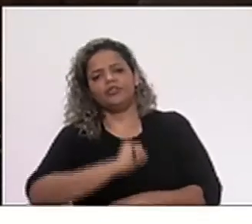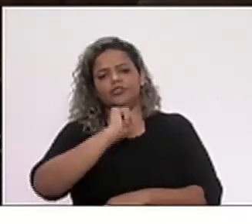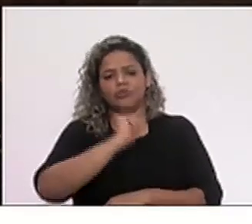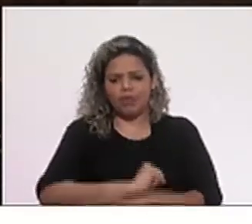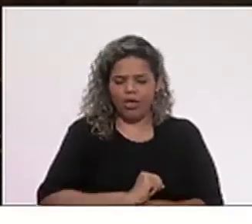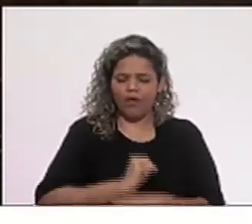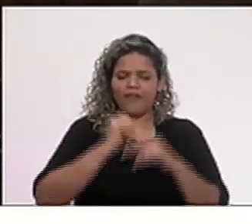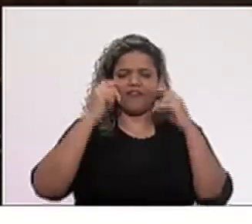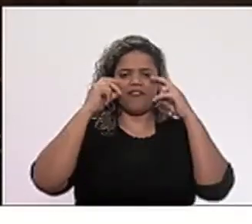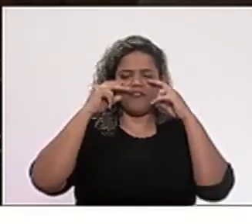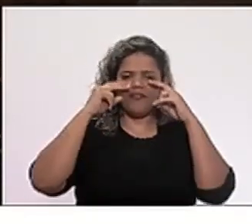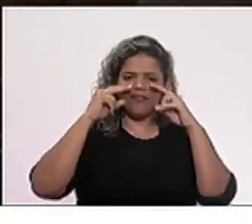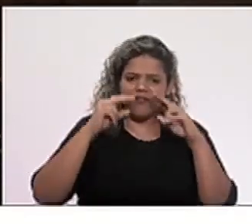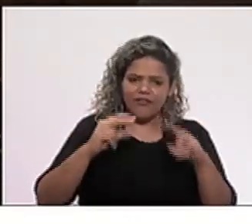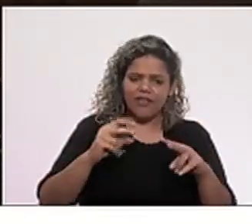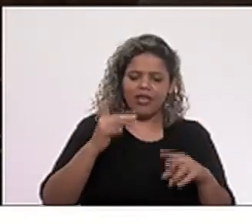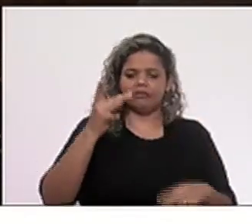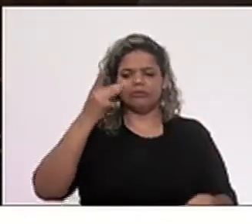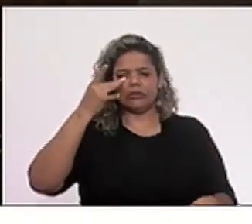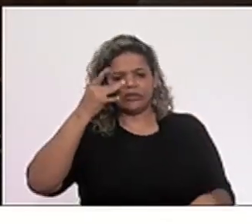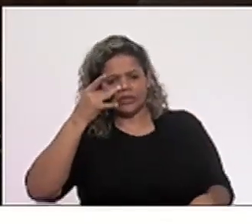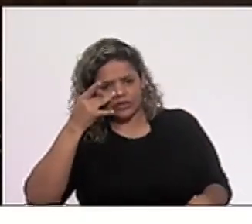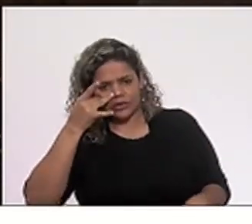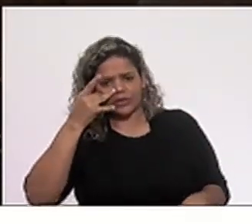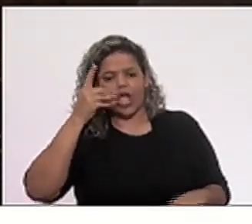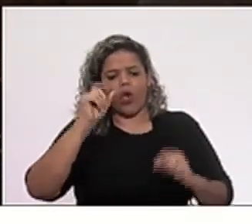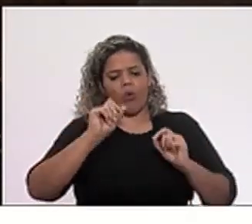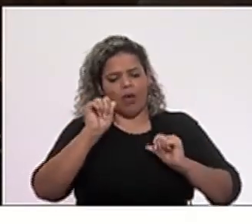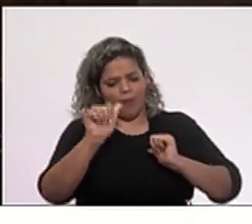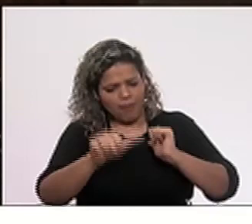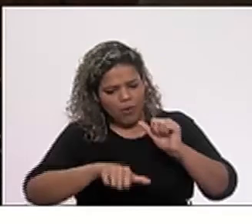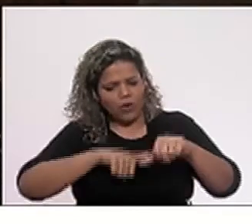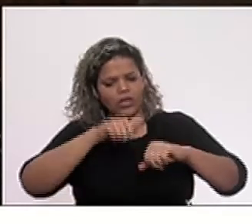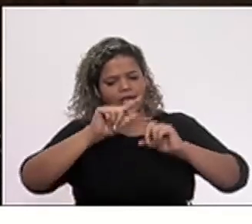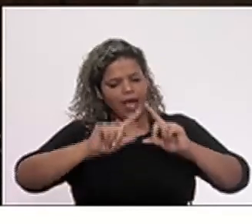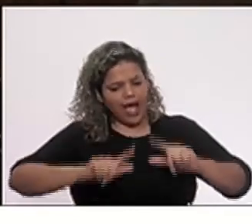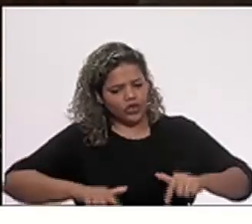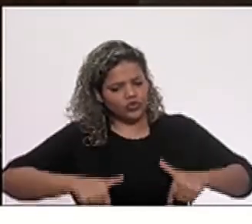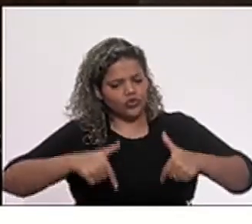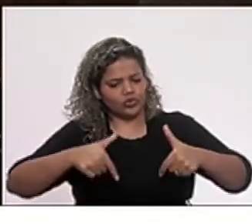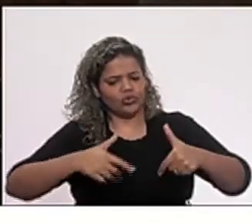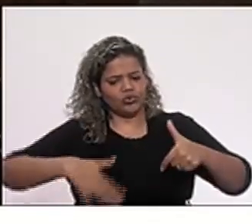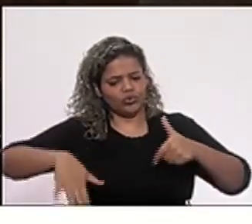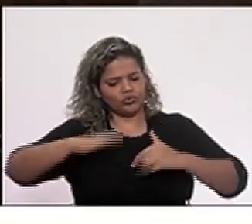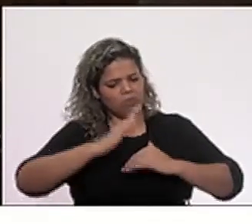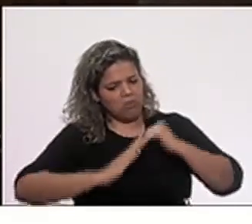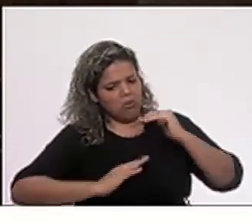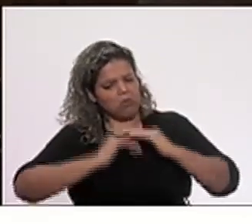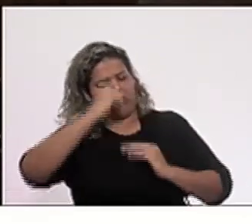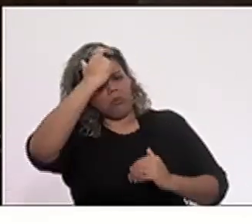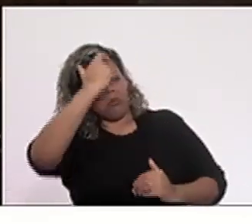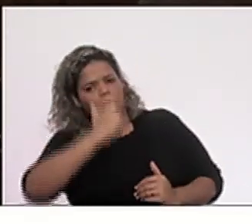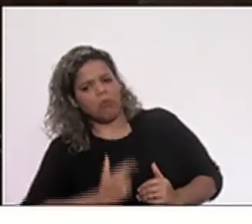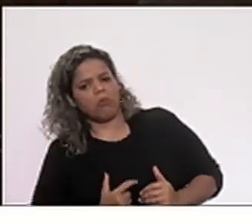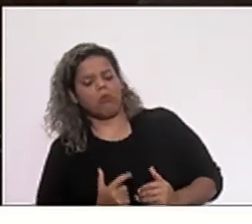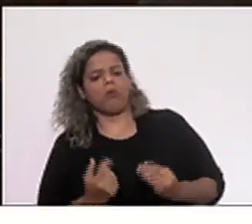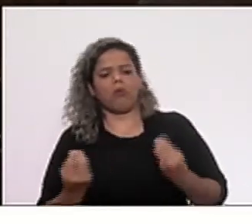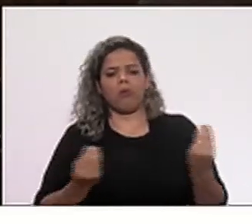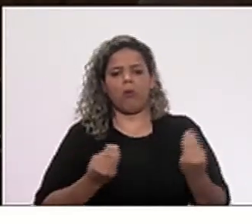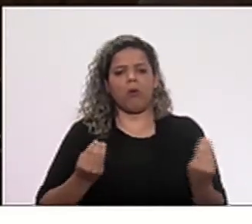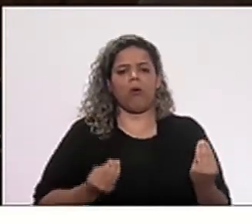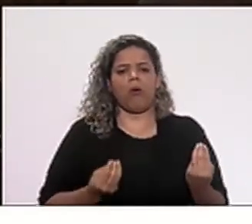ver ainda nessa legislatura uma mudança nesse tipo de procedimento, atitudes